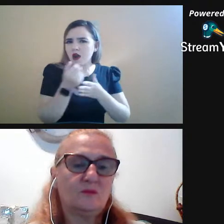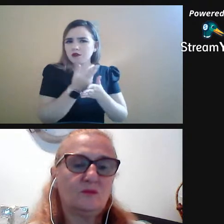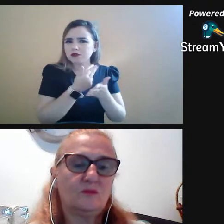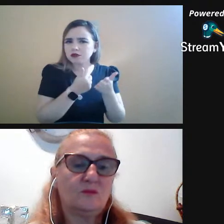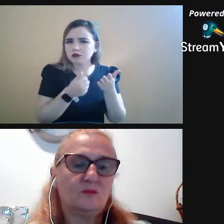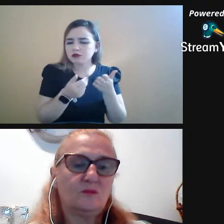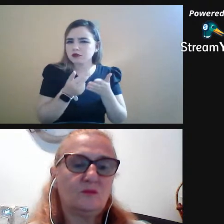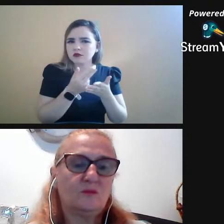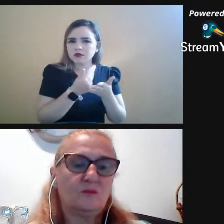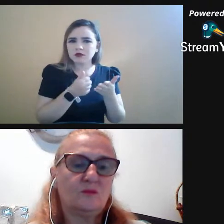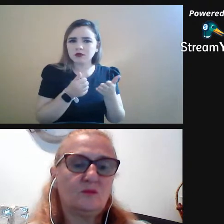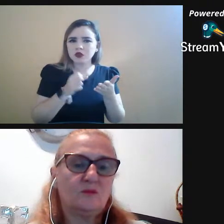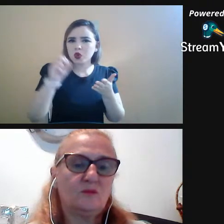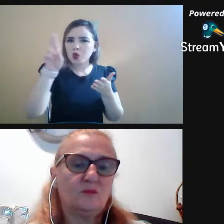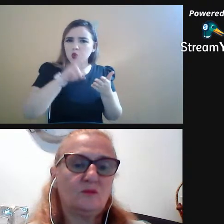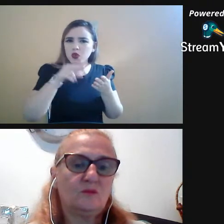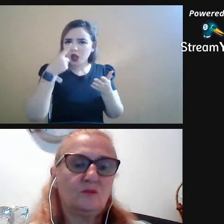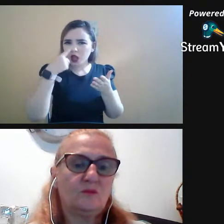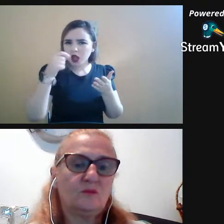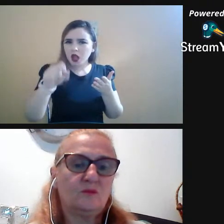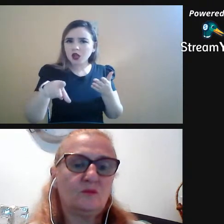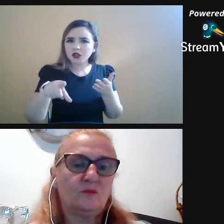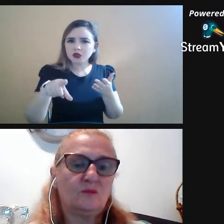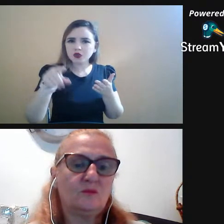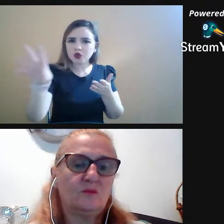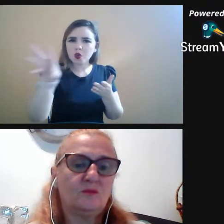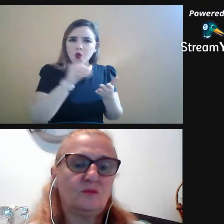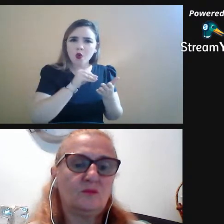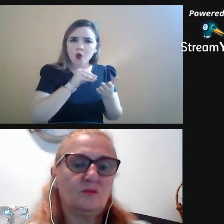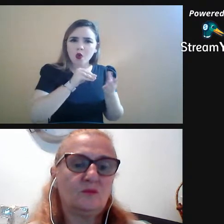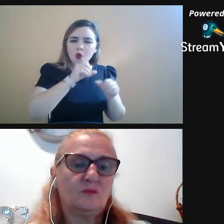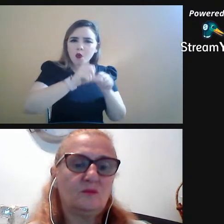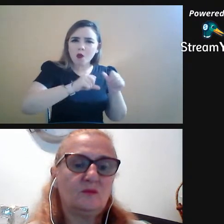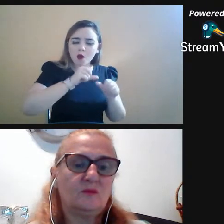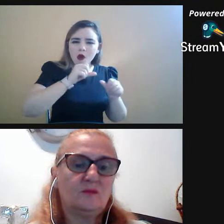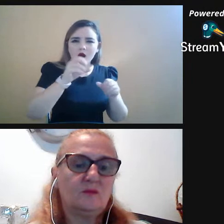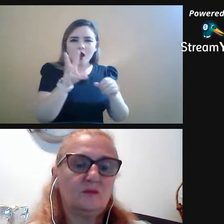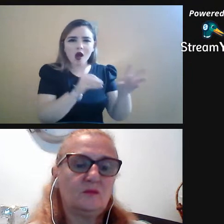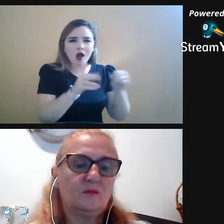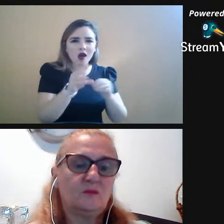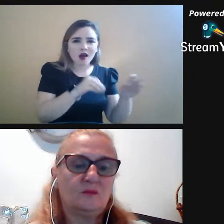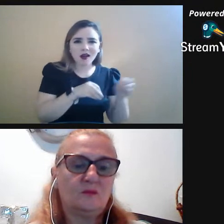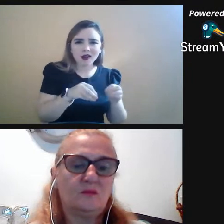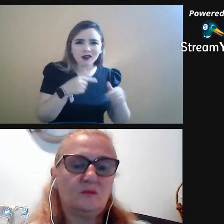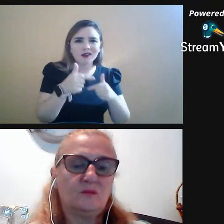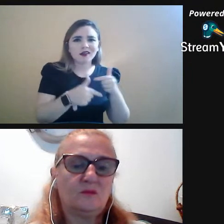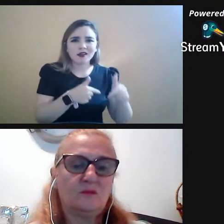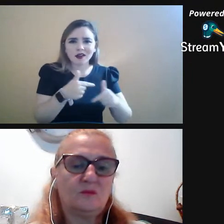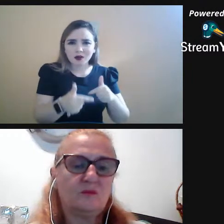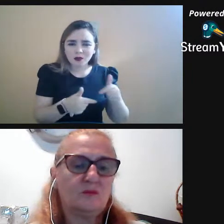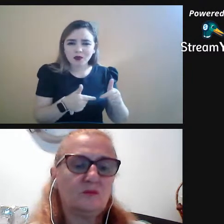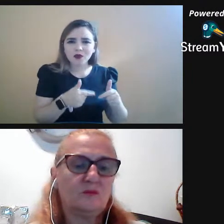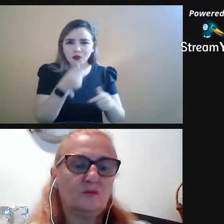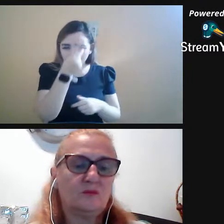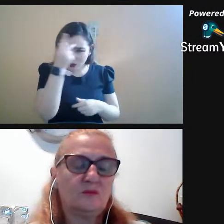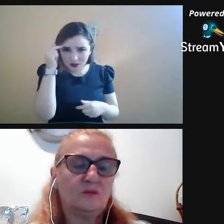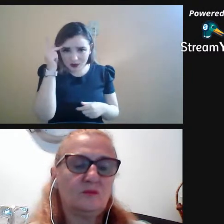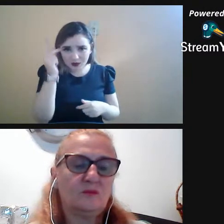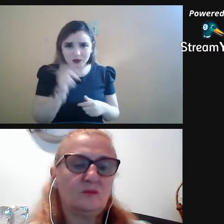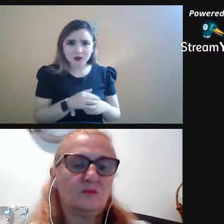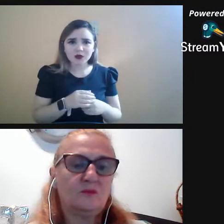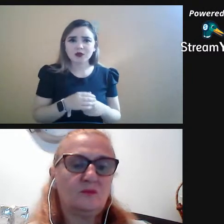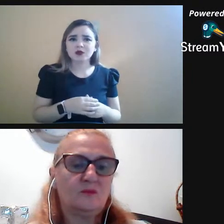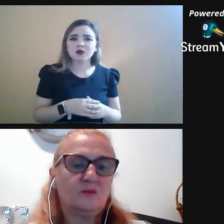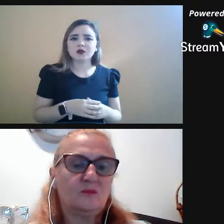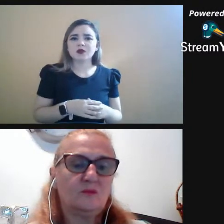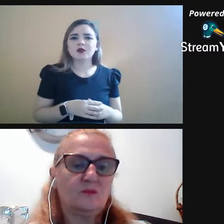clássicas, assim, utilizando lixo. Então, ele fez uma espécie de parceria, né? Ele trabalhou muito com o pessoal que trabalhava no lixão de